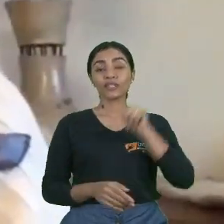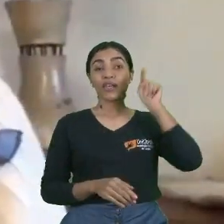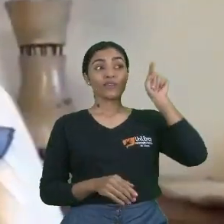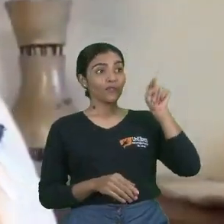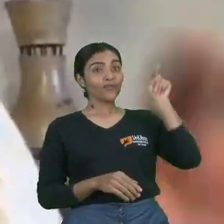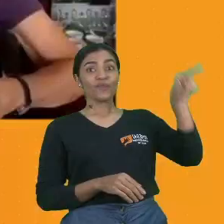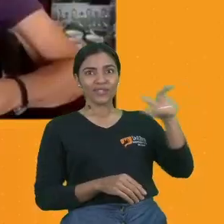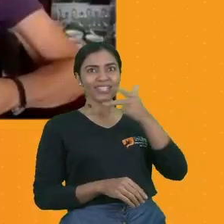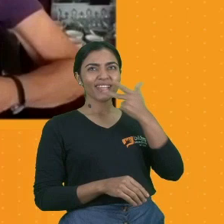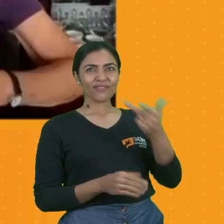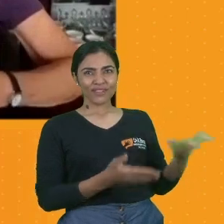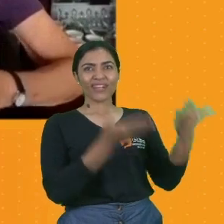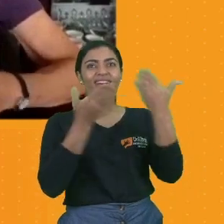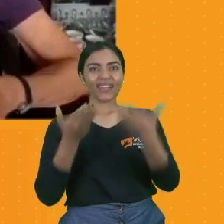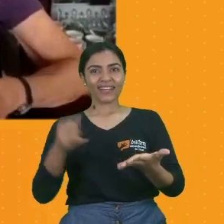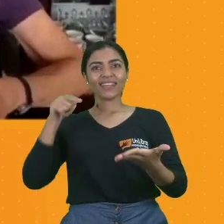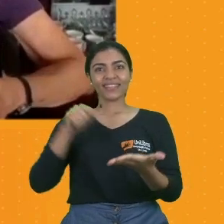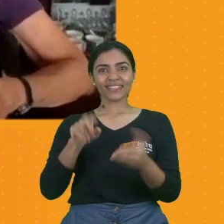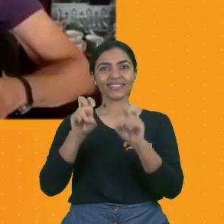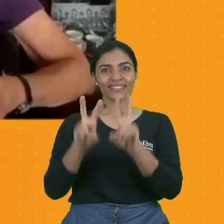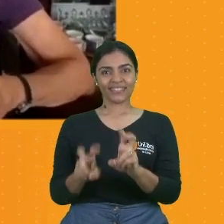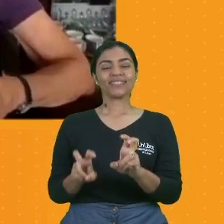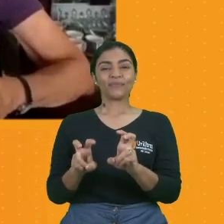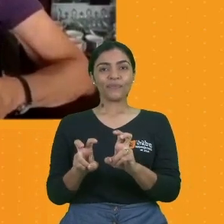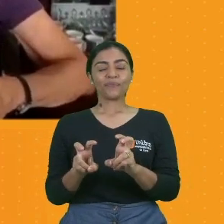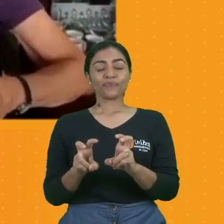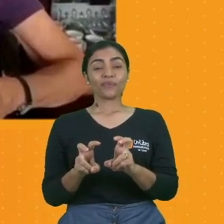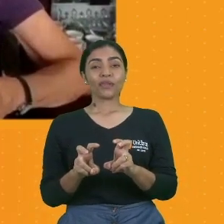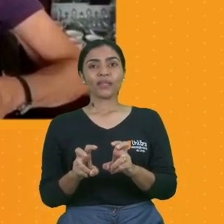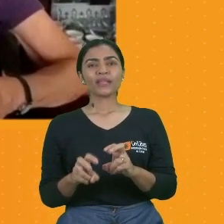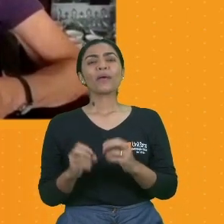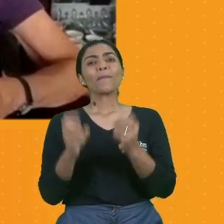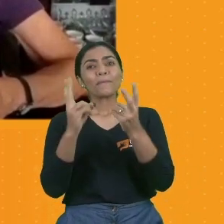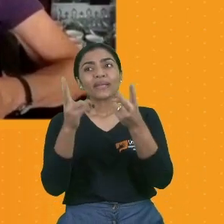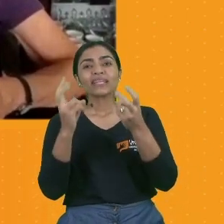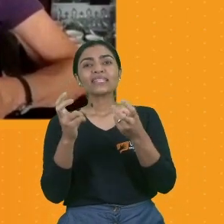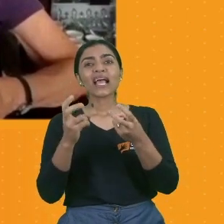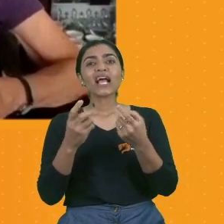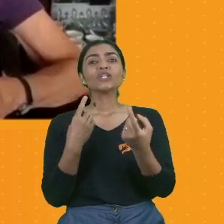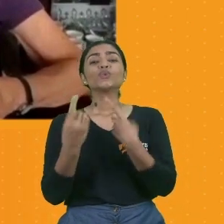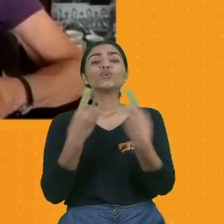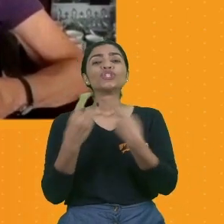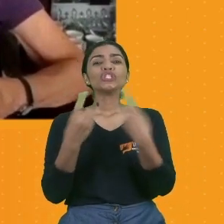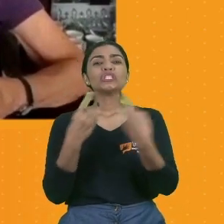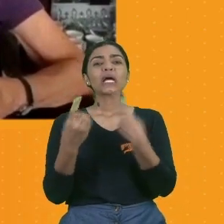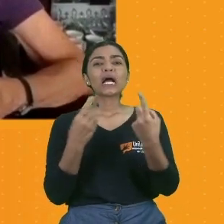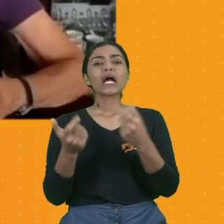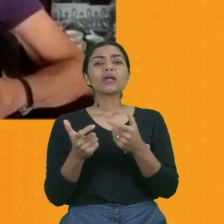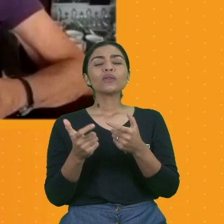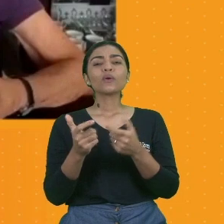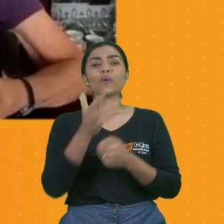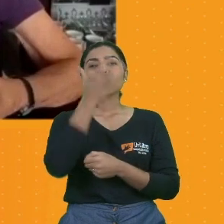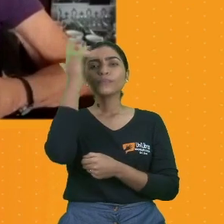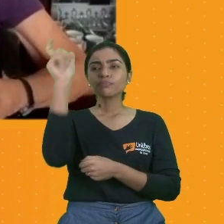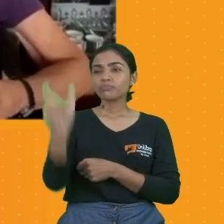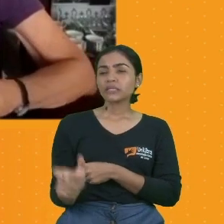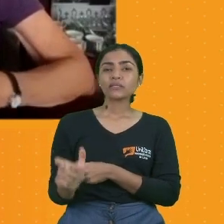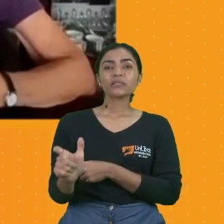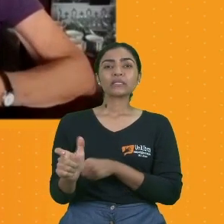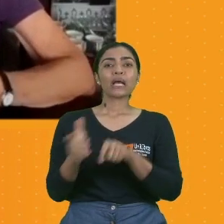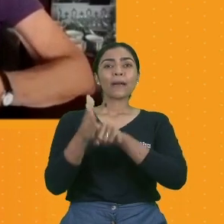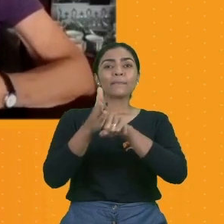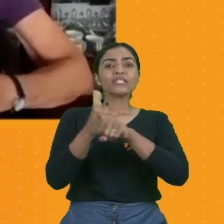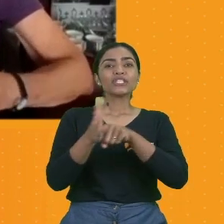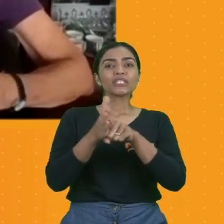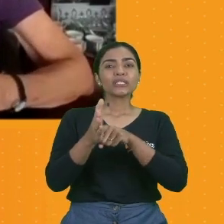nesse momento Então veja o diálogo dos grandes pesquisadores que eu tô colocando esse grupo de Juízes aí